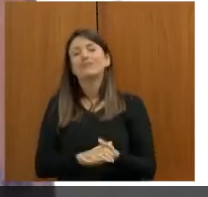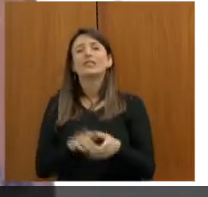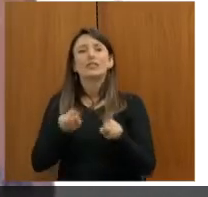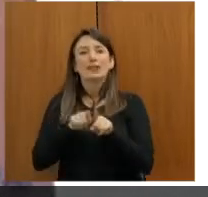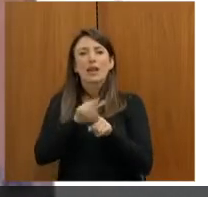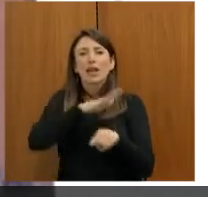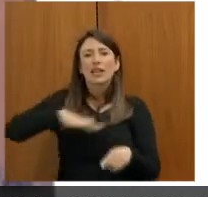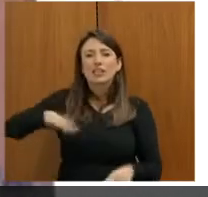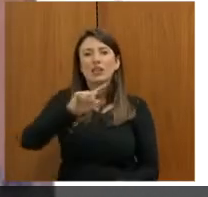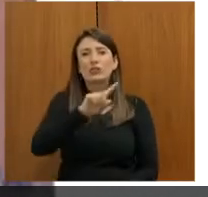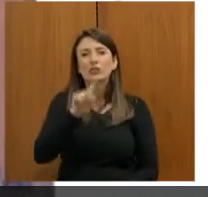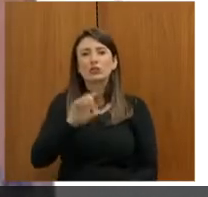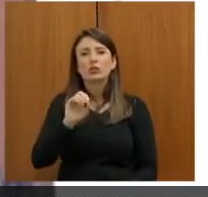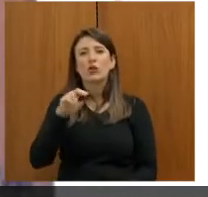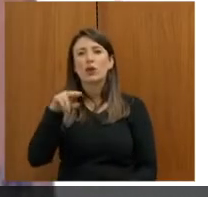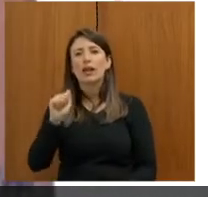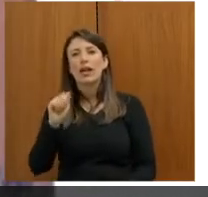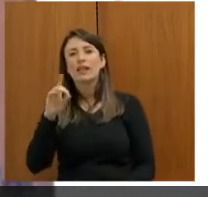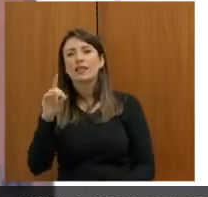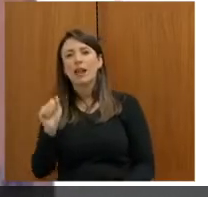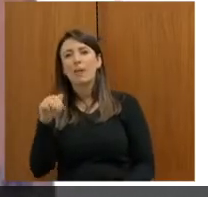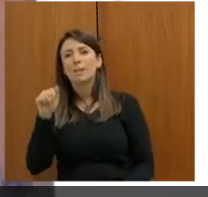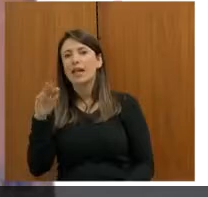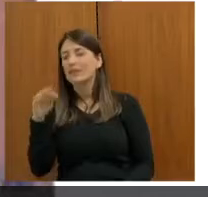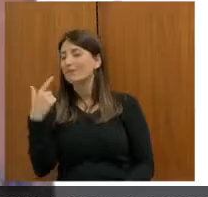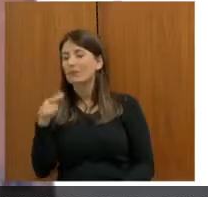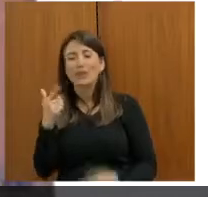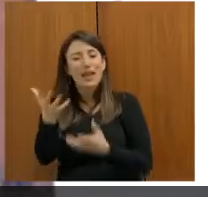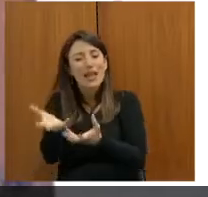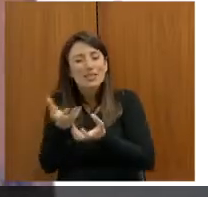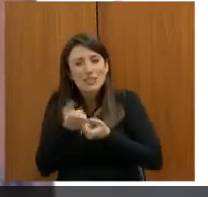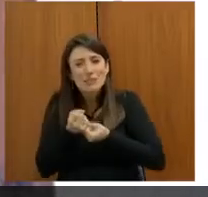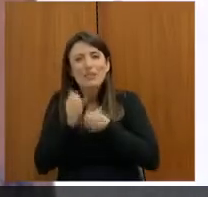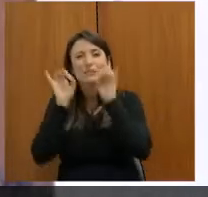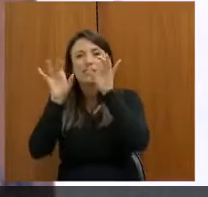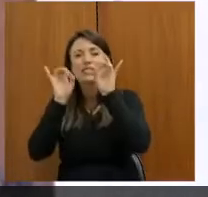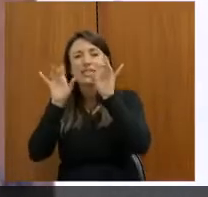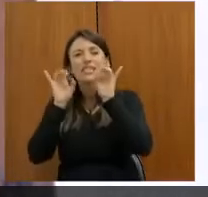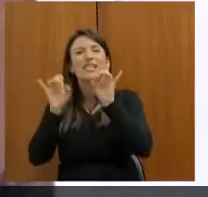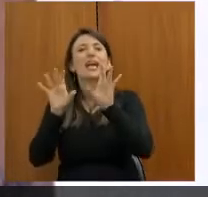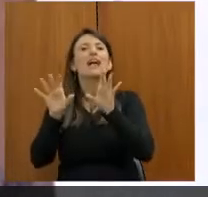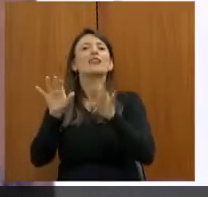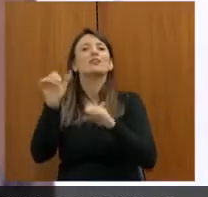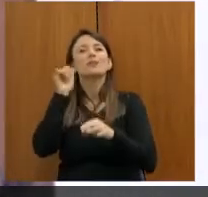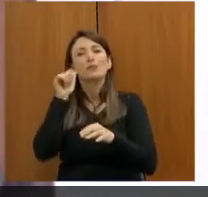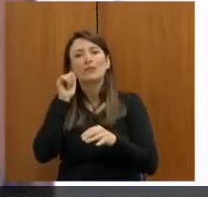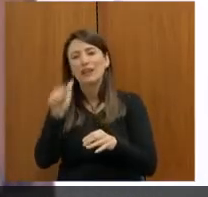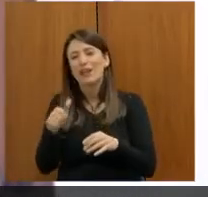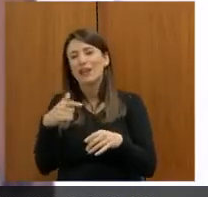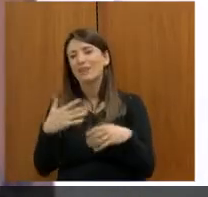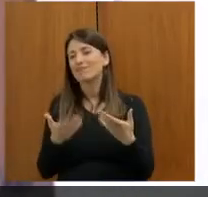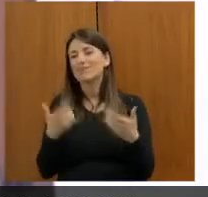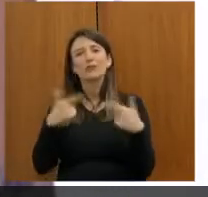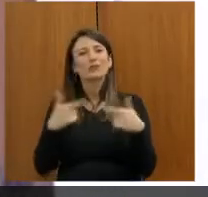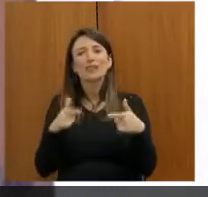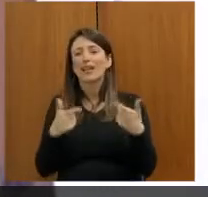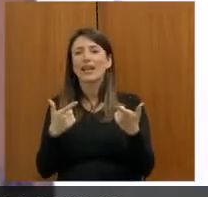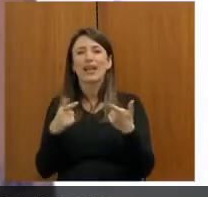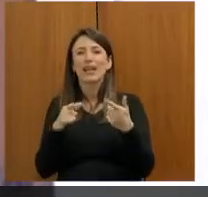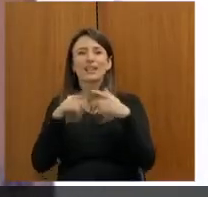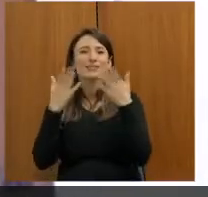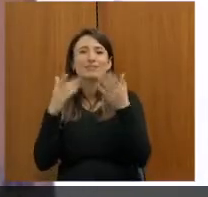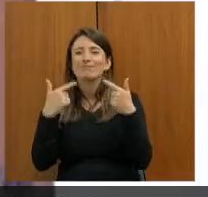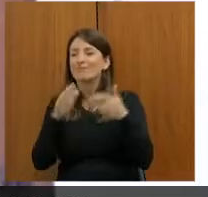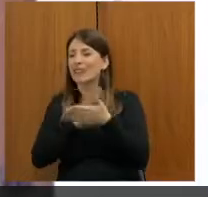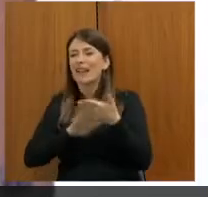não é especializada no Atendimento à Mulher a gente não tem o clã não tem uma casa brasileira é a gente não tem os equipamentos